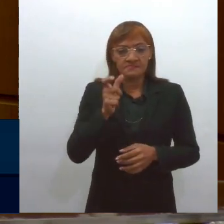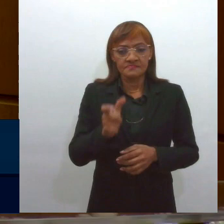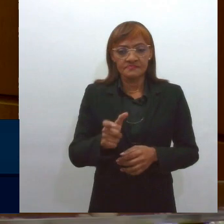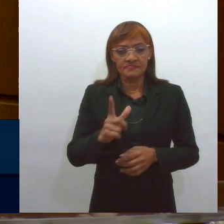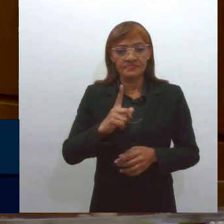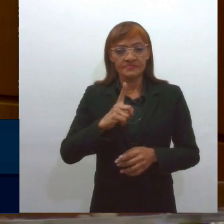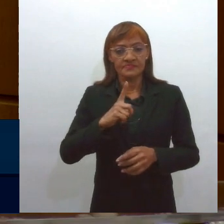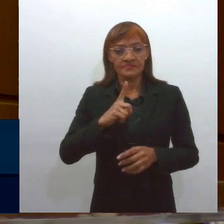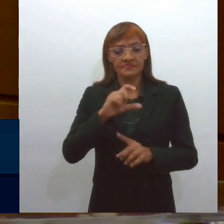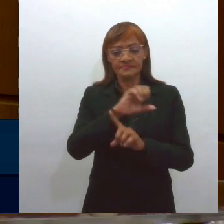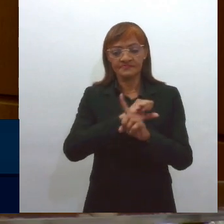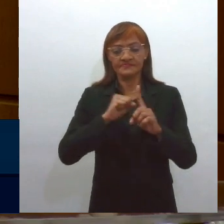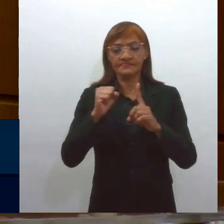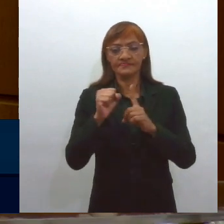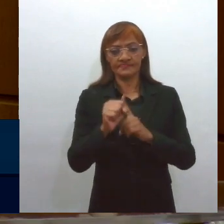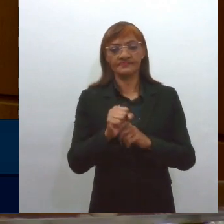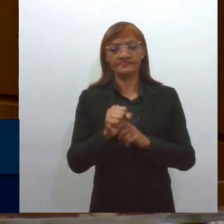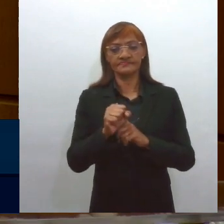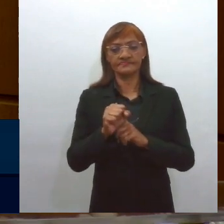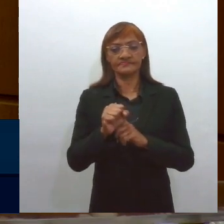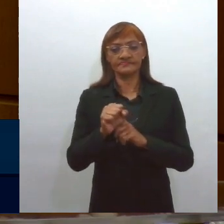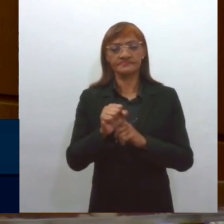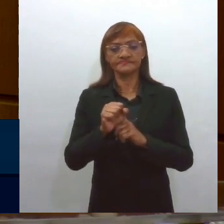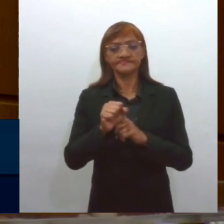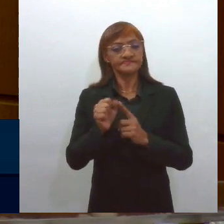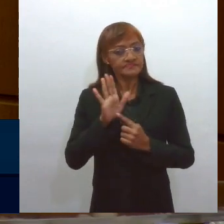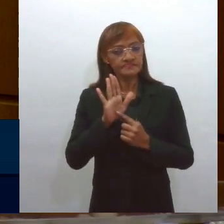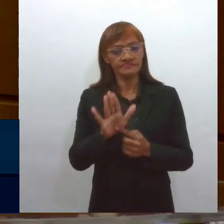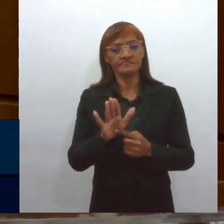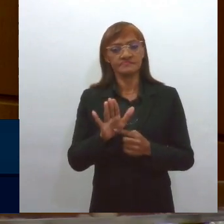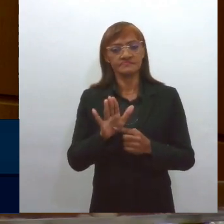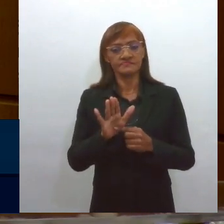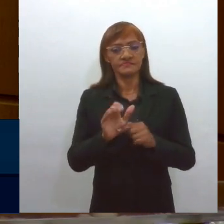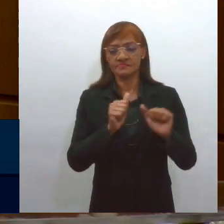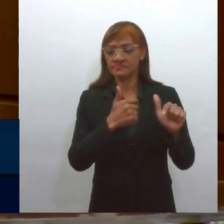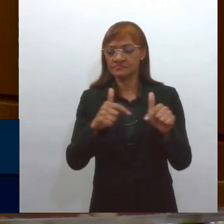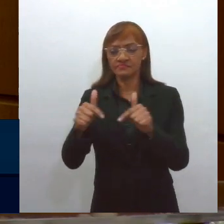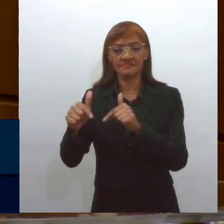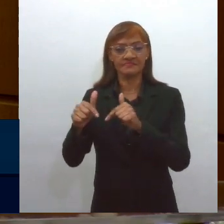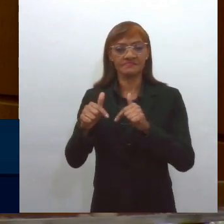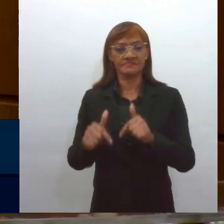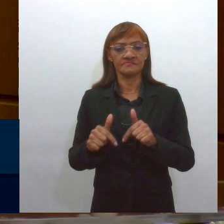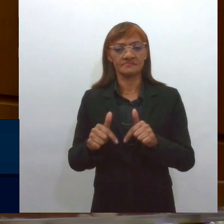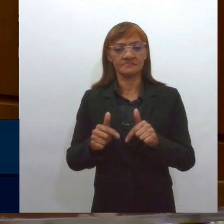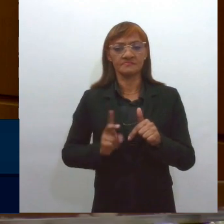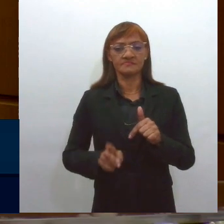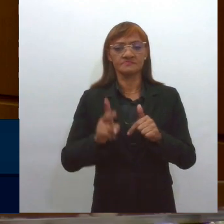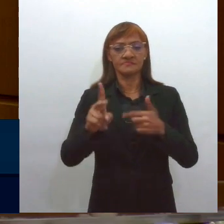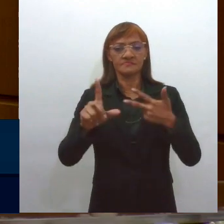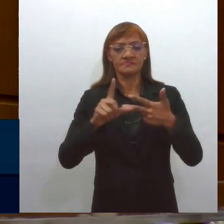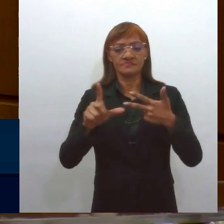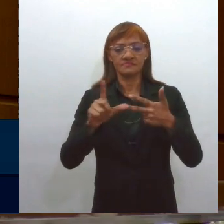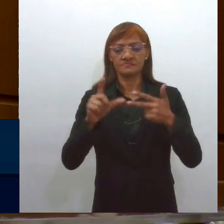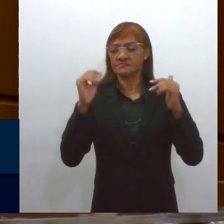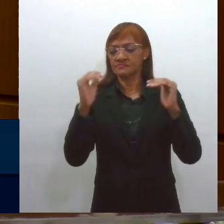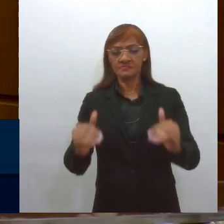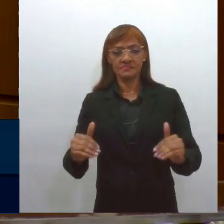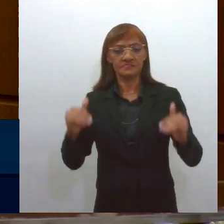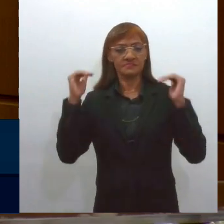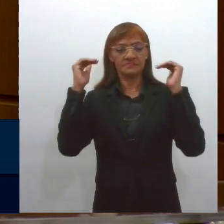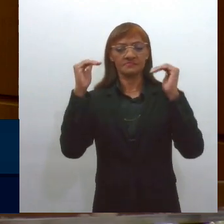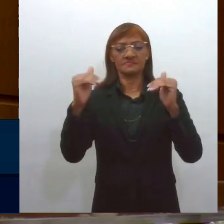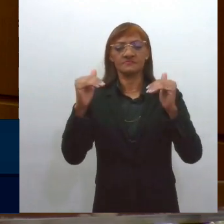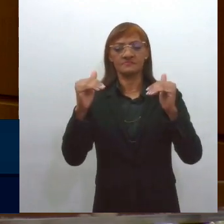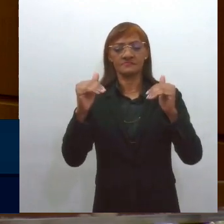contribuir para que o trabalho legislativo rompa os muros dos parlamentos e fiquem cada vez mais perto das